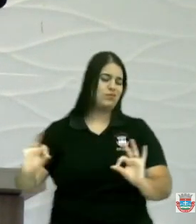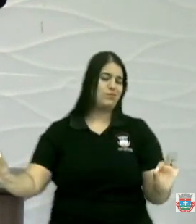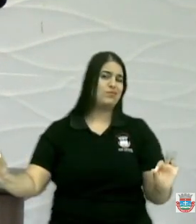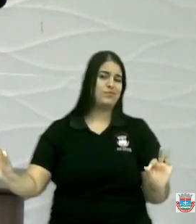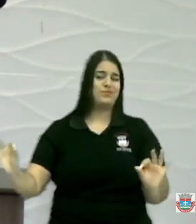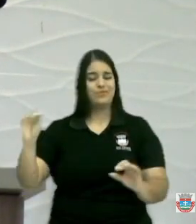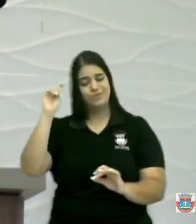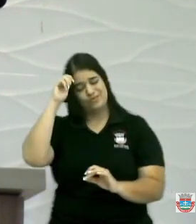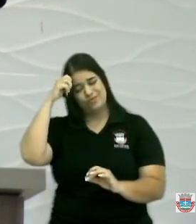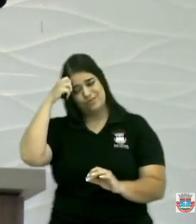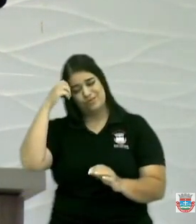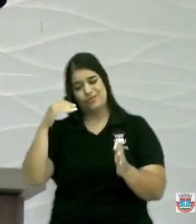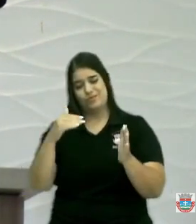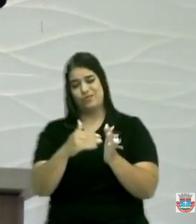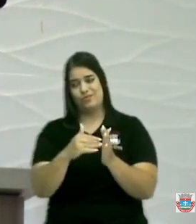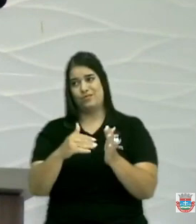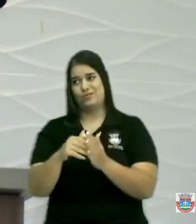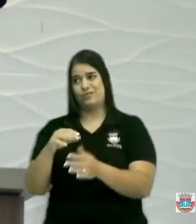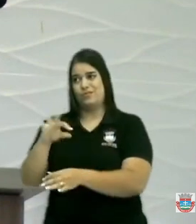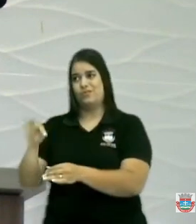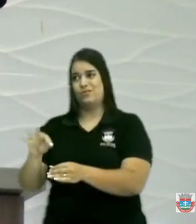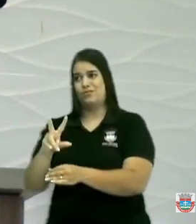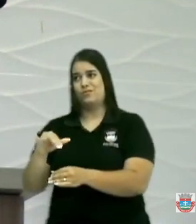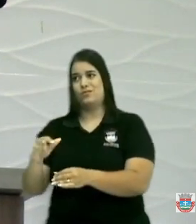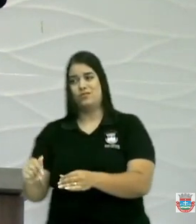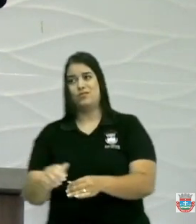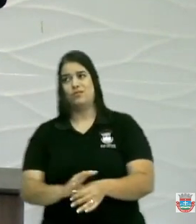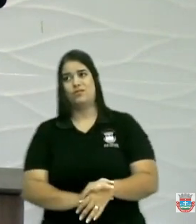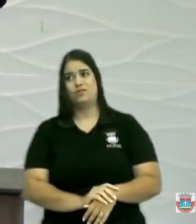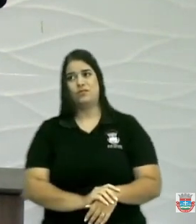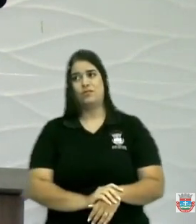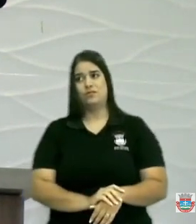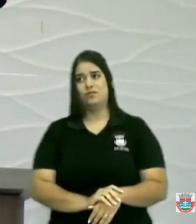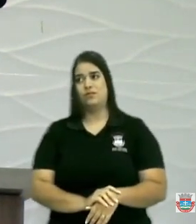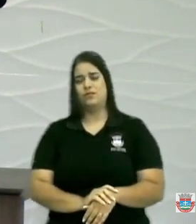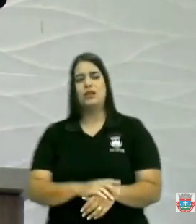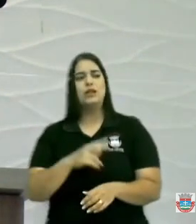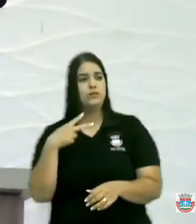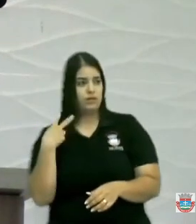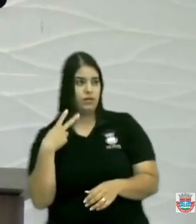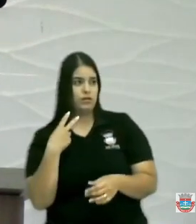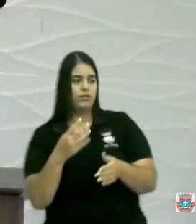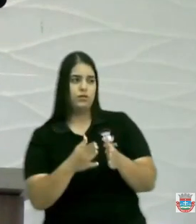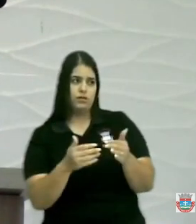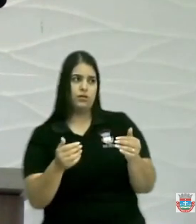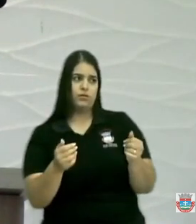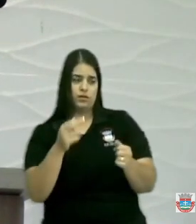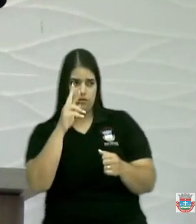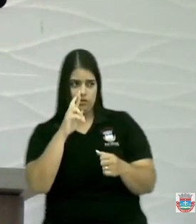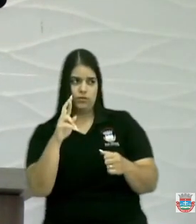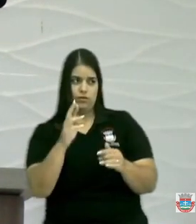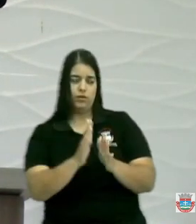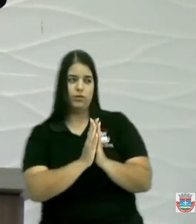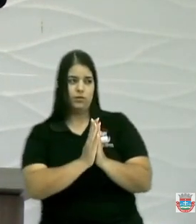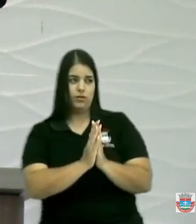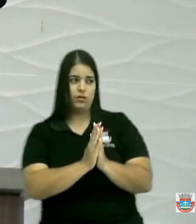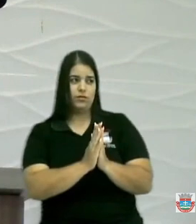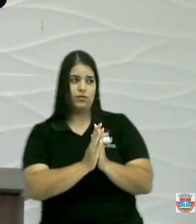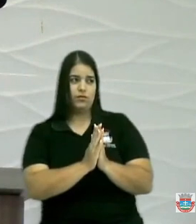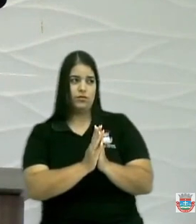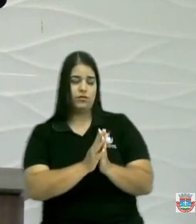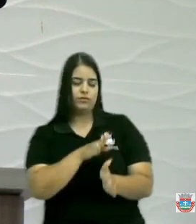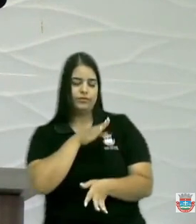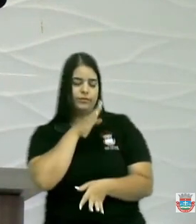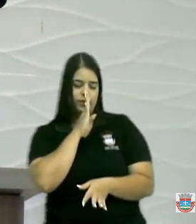Serrote para Espírito Santo. Tem muitas pessoas. Ô, senhor vereador, eu peço que o senhor, por favor,